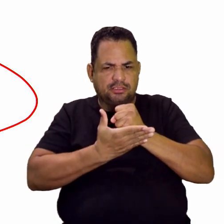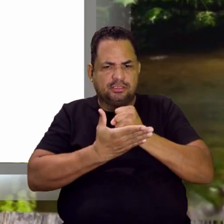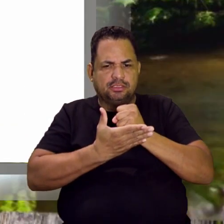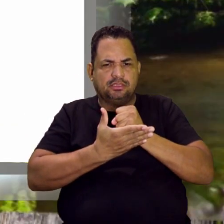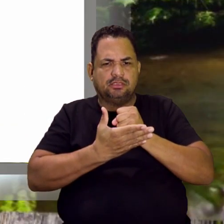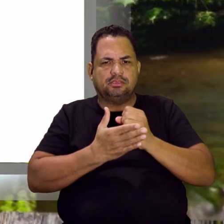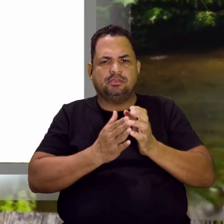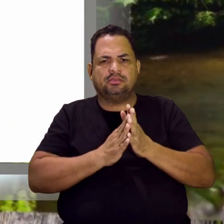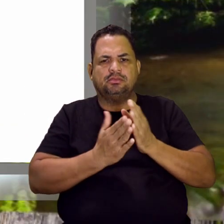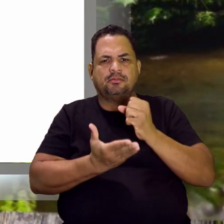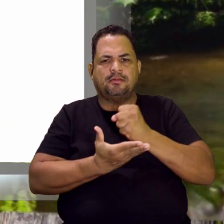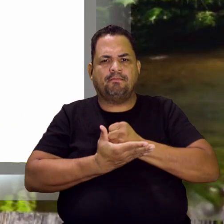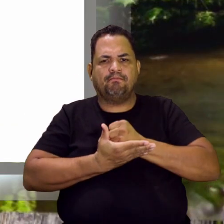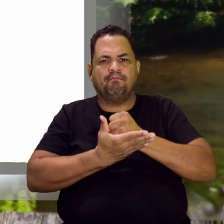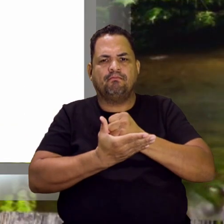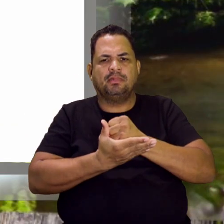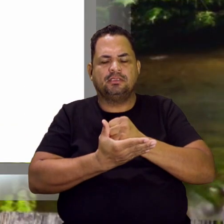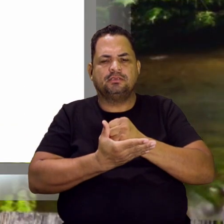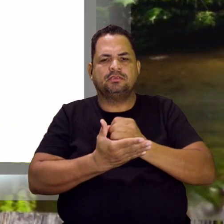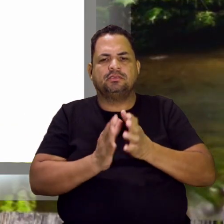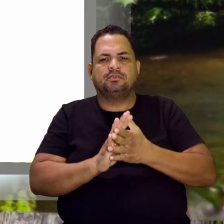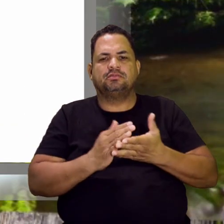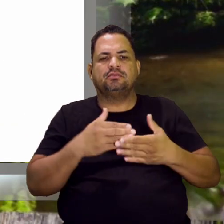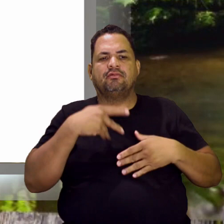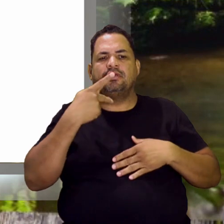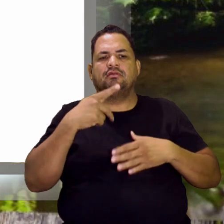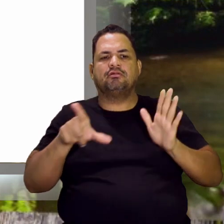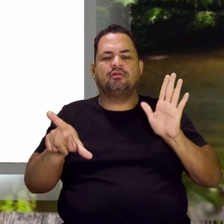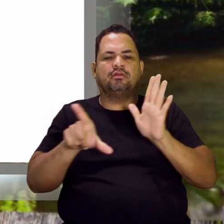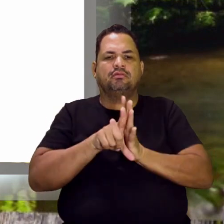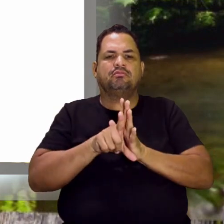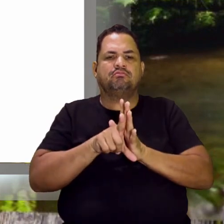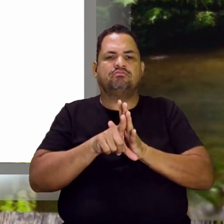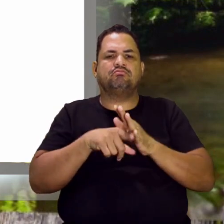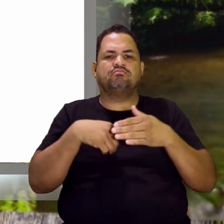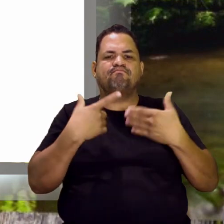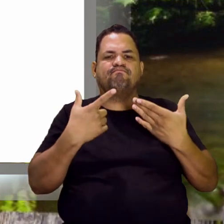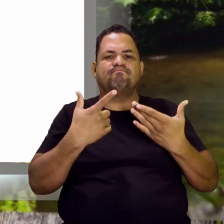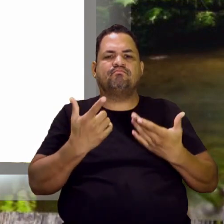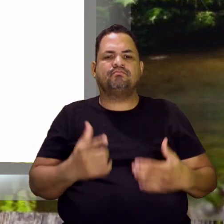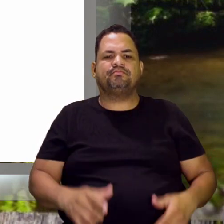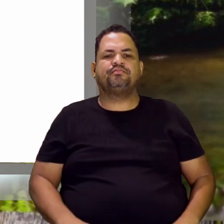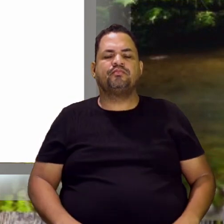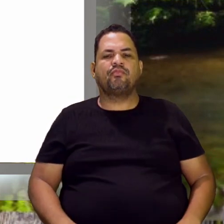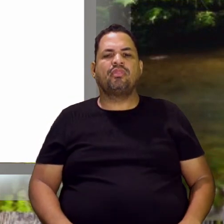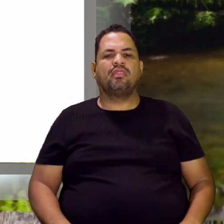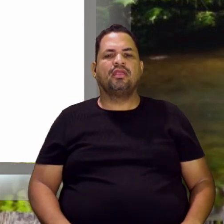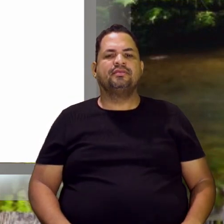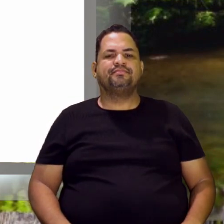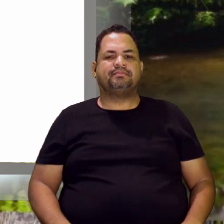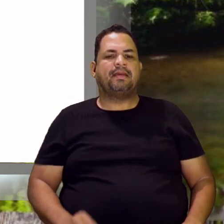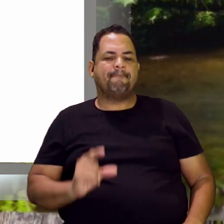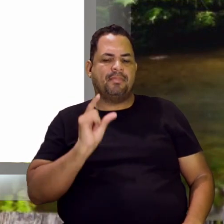que chamam de lei o que ele falou. Olha que lei, né? Esse termo lei é algo assim que tem que